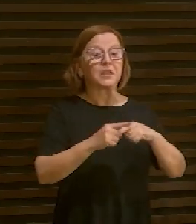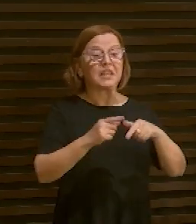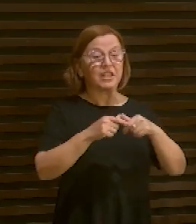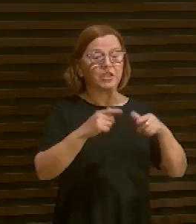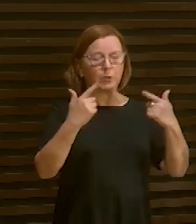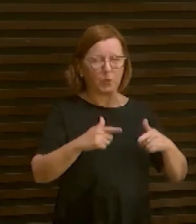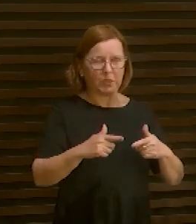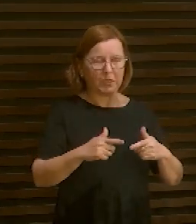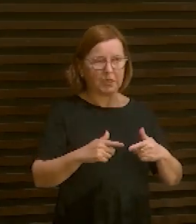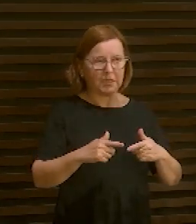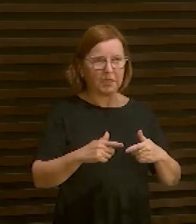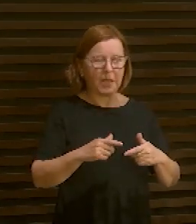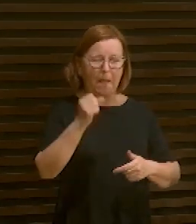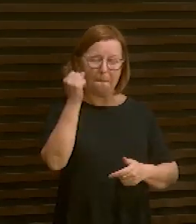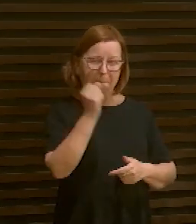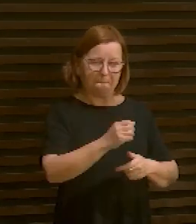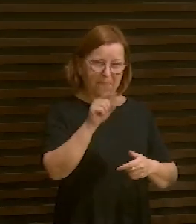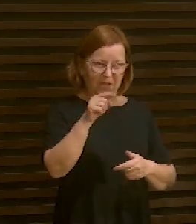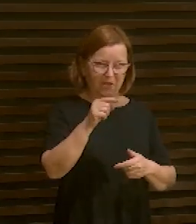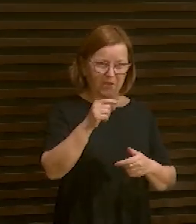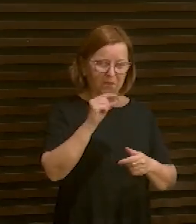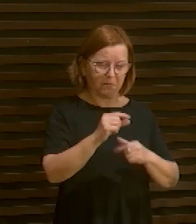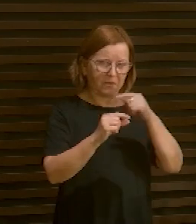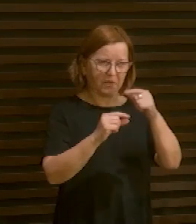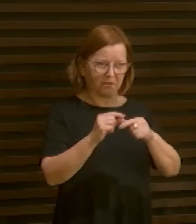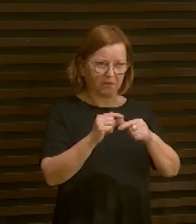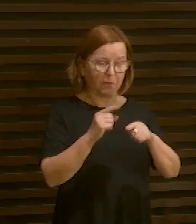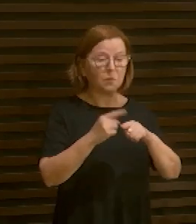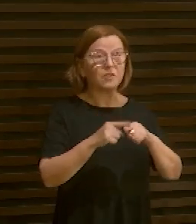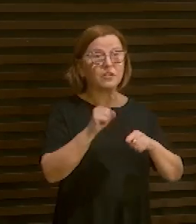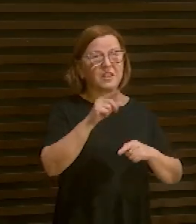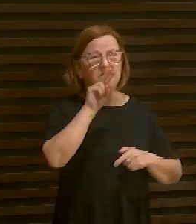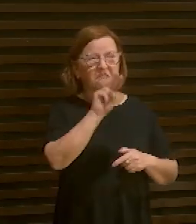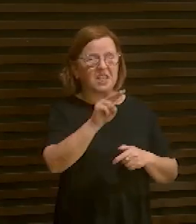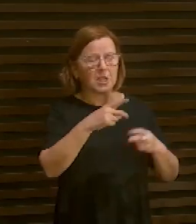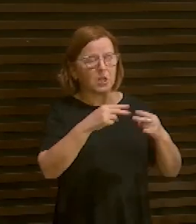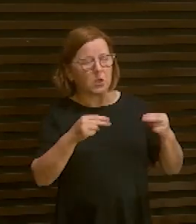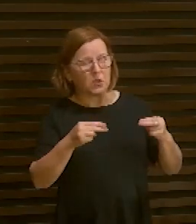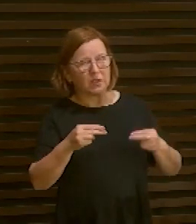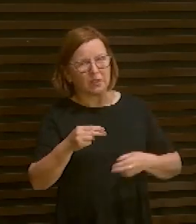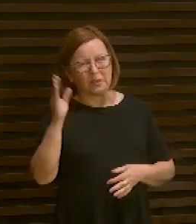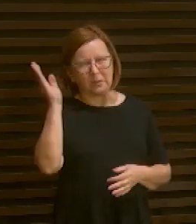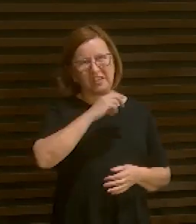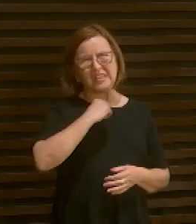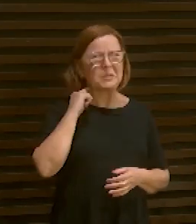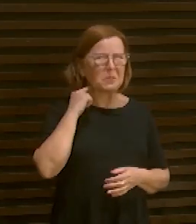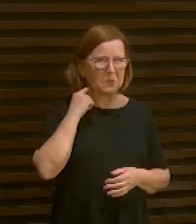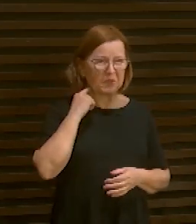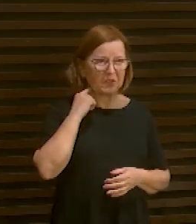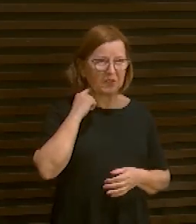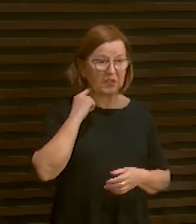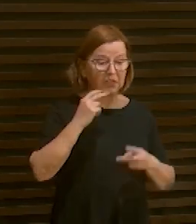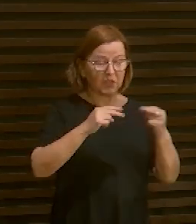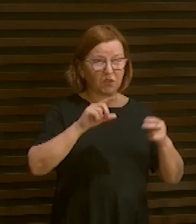aprisionando. Você fica vendo tudo que não presta. Porque o que você vê não vai lhe edificar